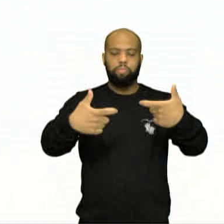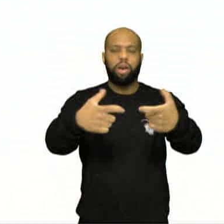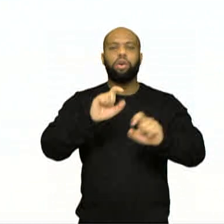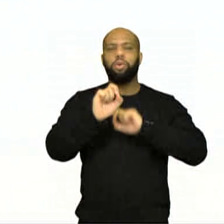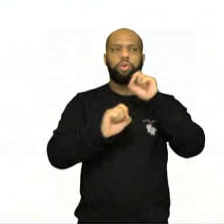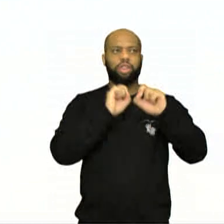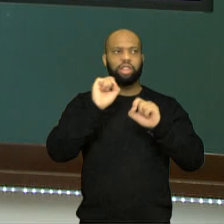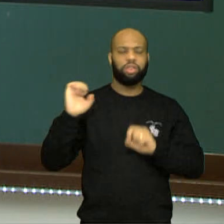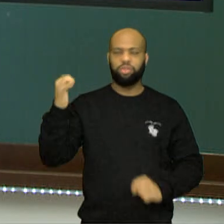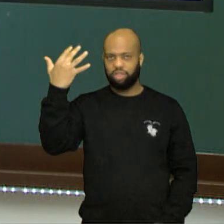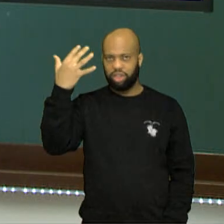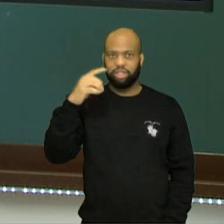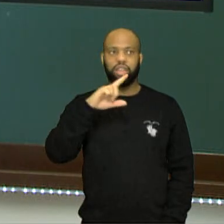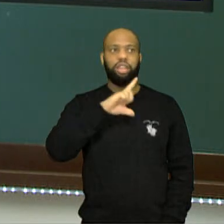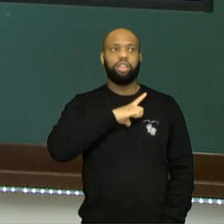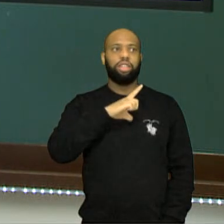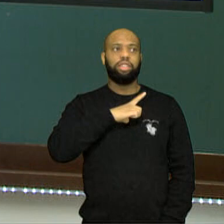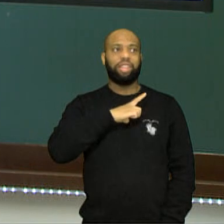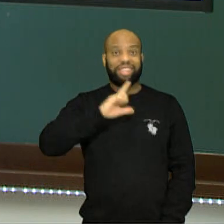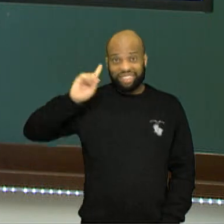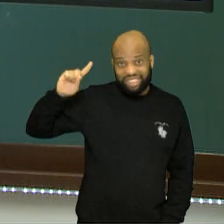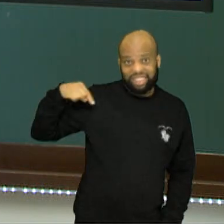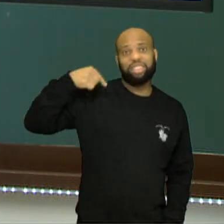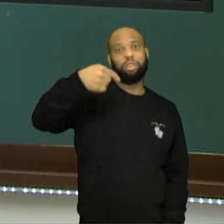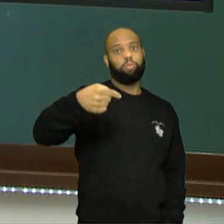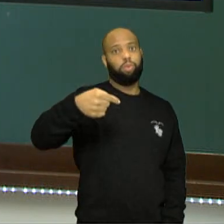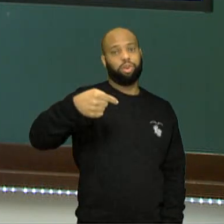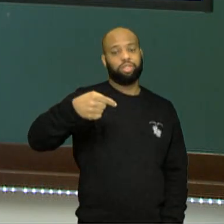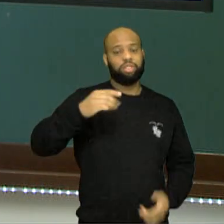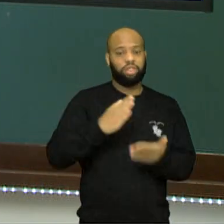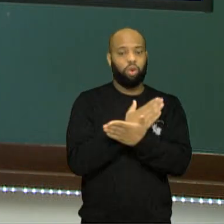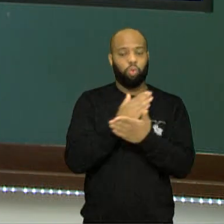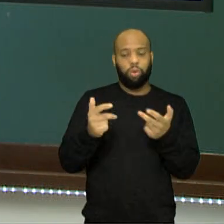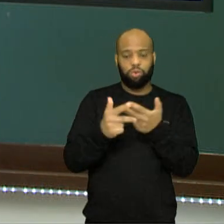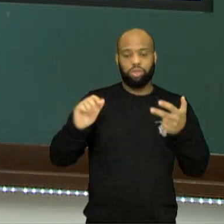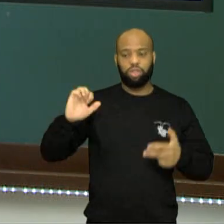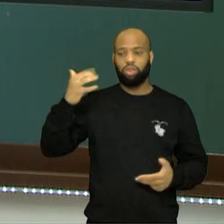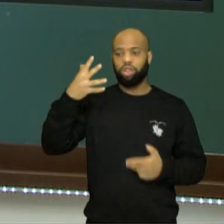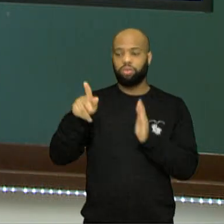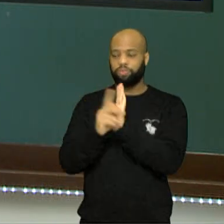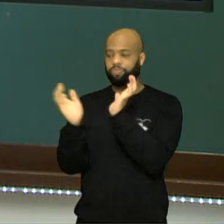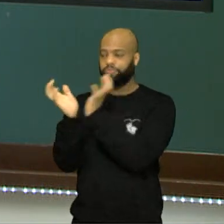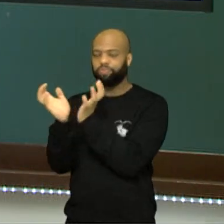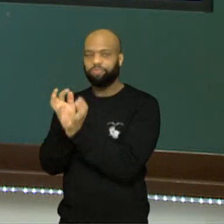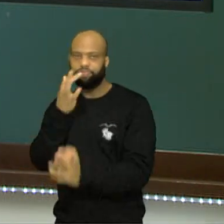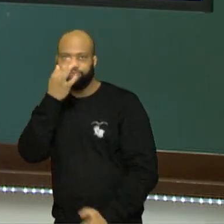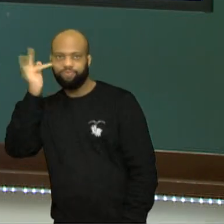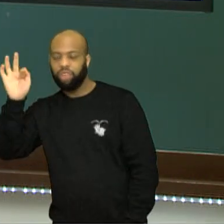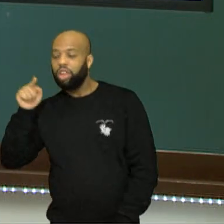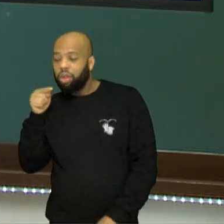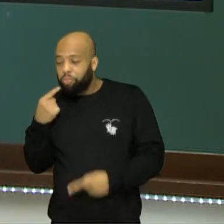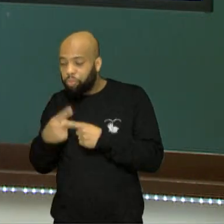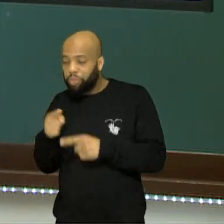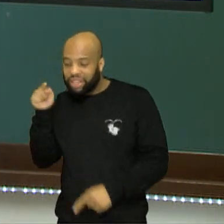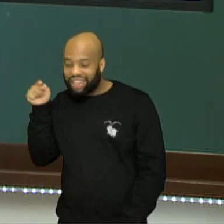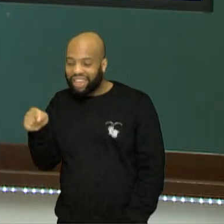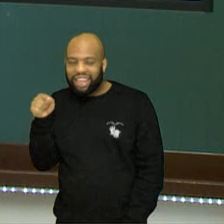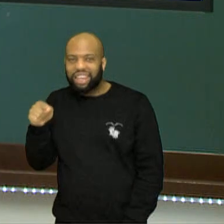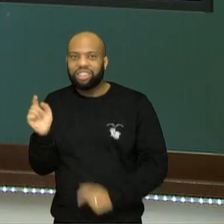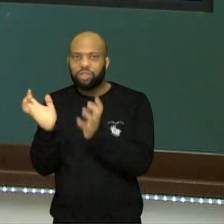ali uma reação posterior aos franceses, porque os franceses eles estavam realmente perdendo cada vez